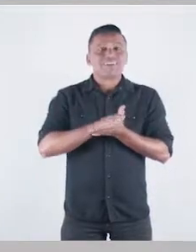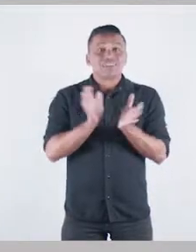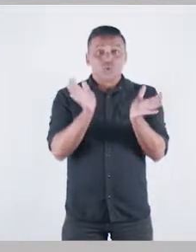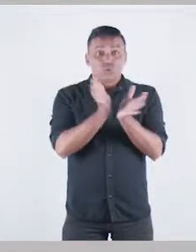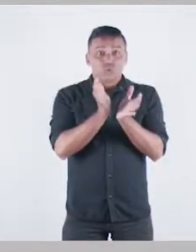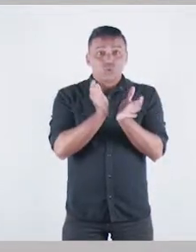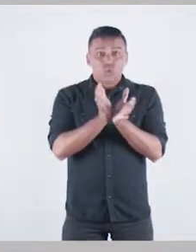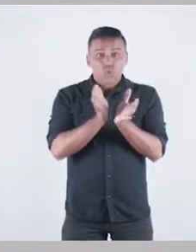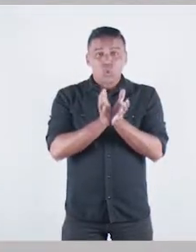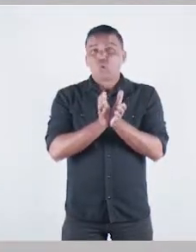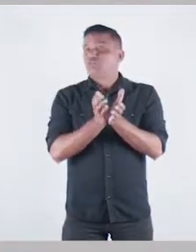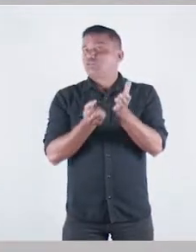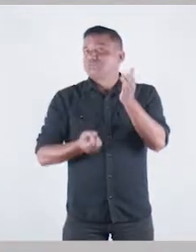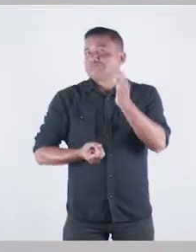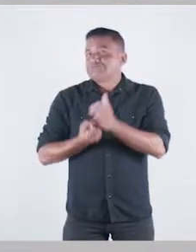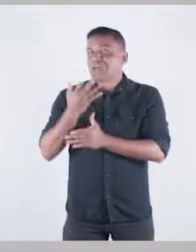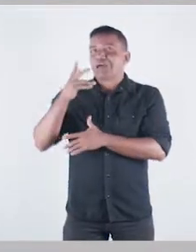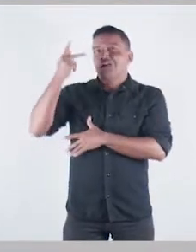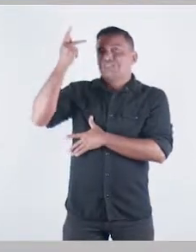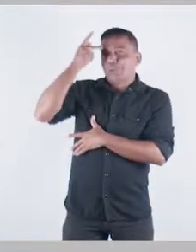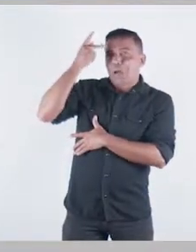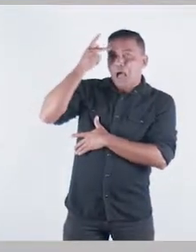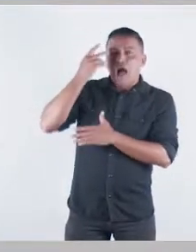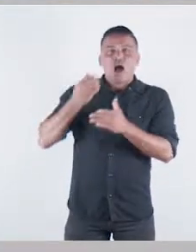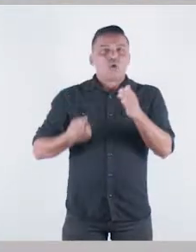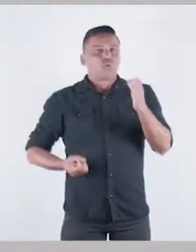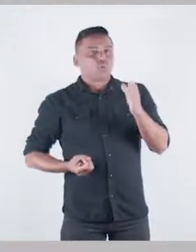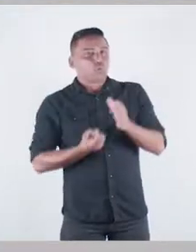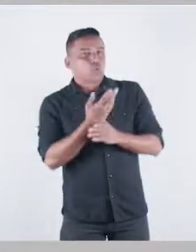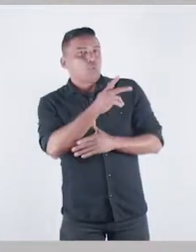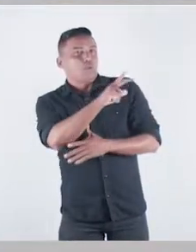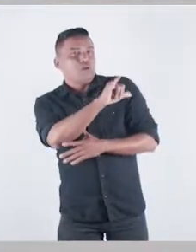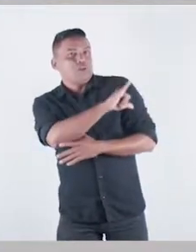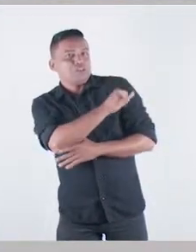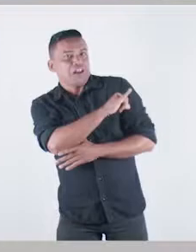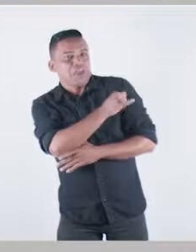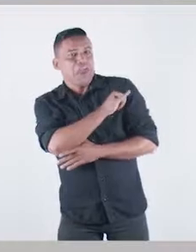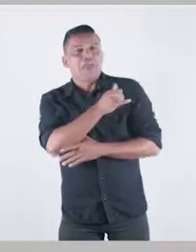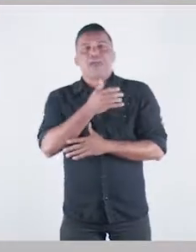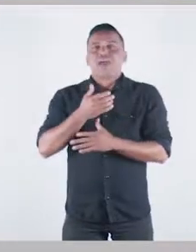Grupo Negrícia, no Rio de Janeiro, o Grupo Palmares, no Rio Grande do Sul,